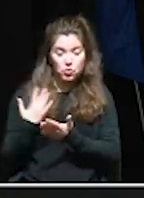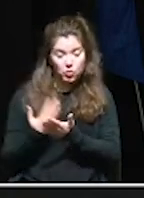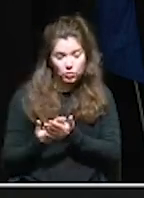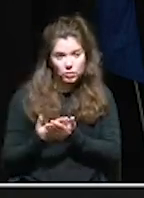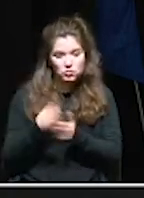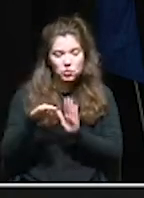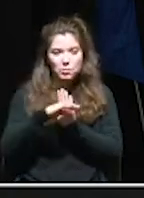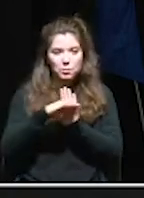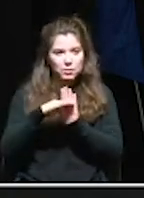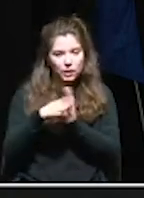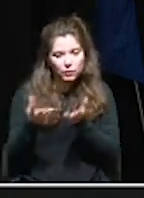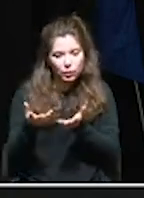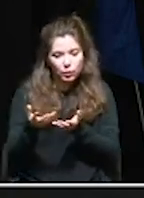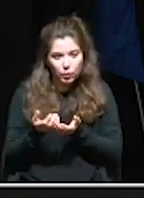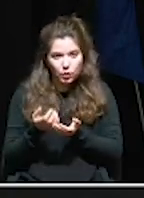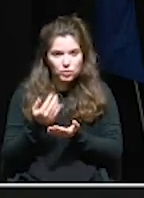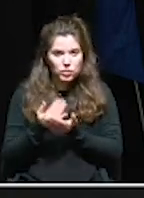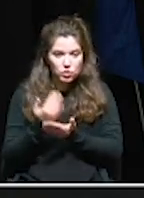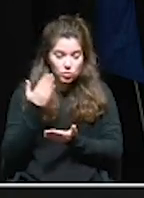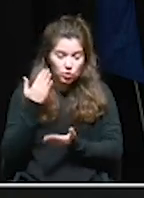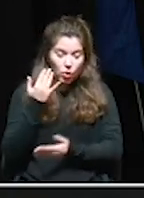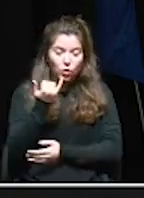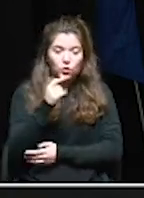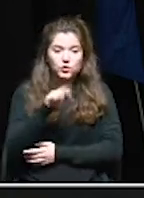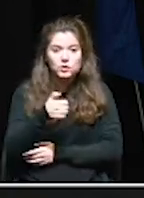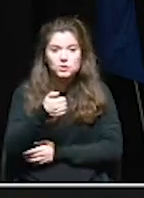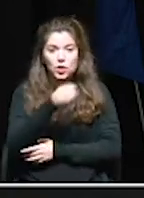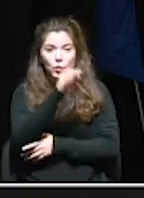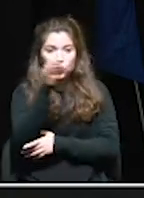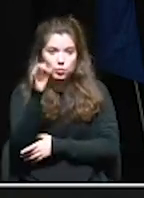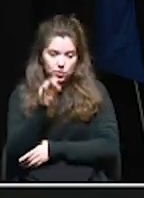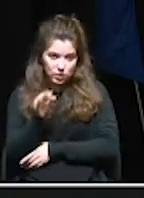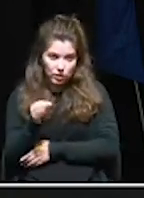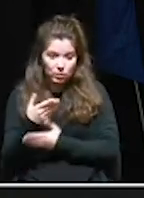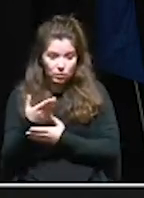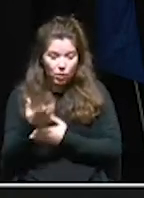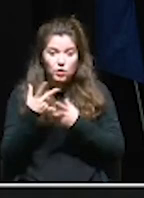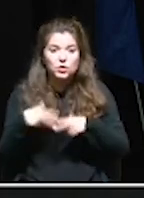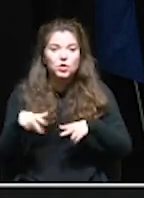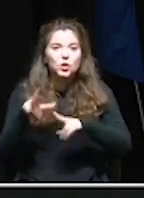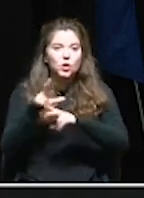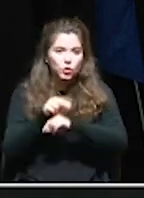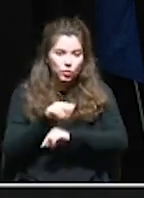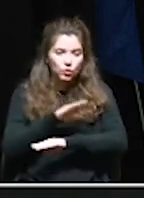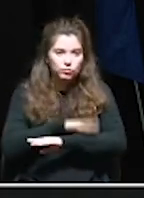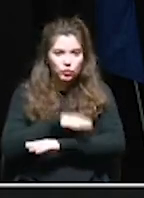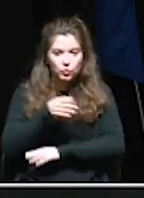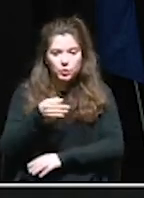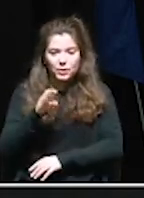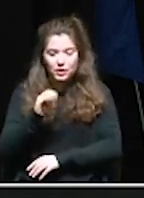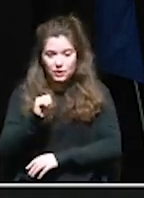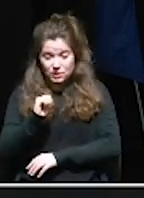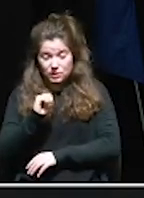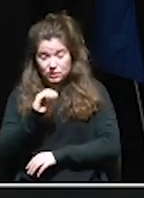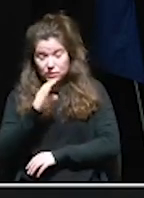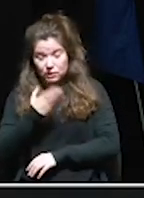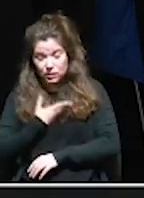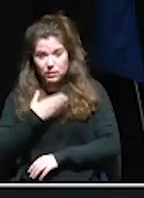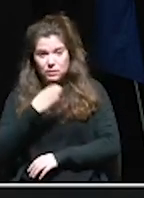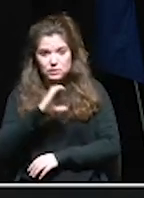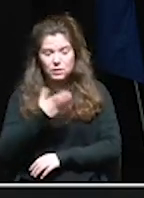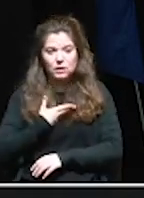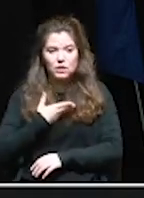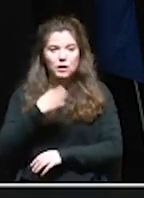desta receita fiscal, ficando apenas com 2,5%. Este novo executivo, do PSD e CDS, defende agora que Lisboa abdique